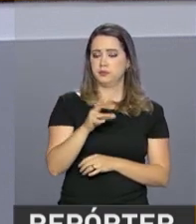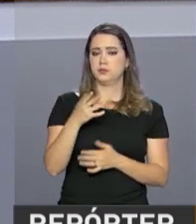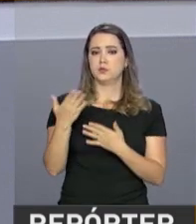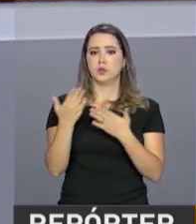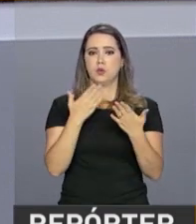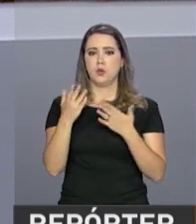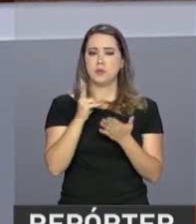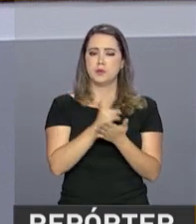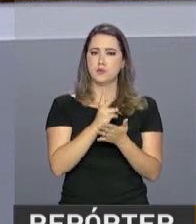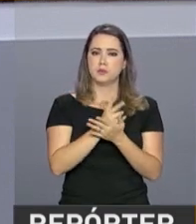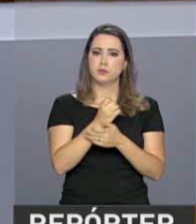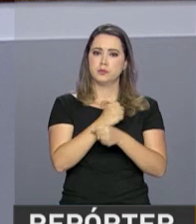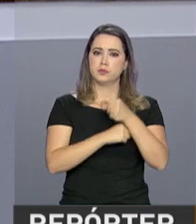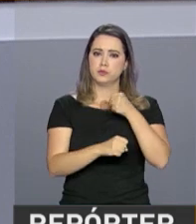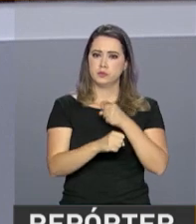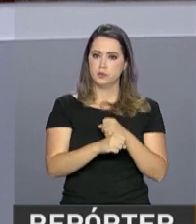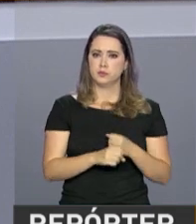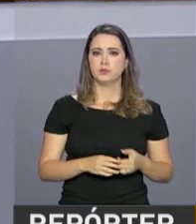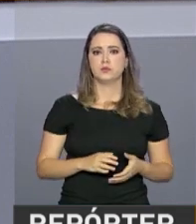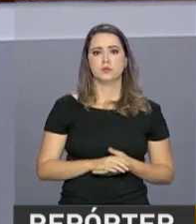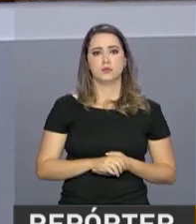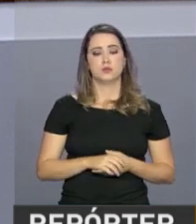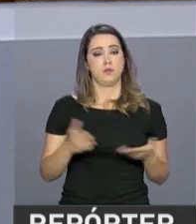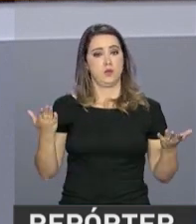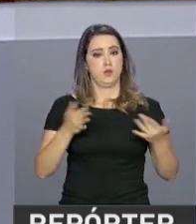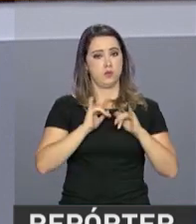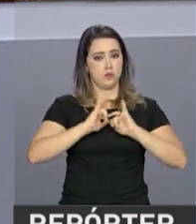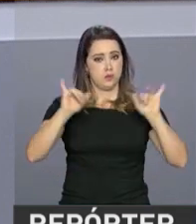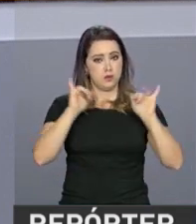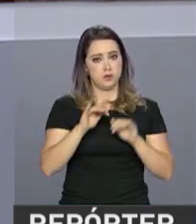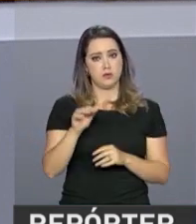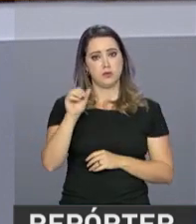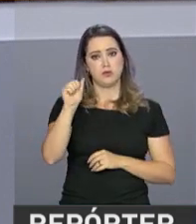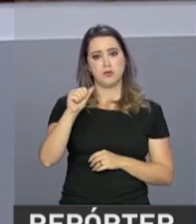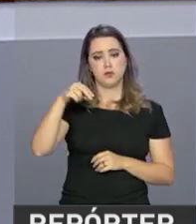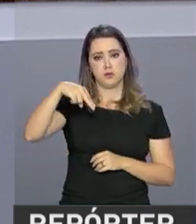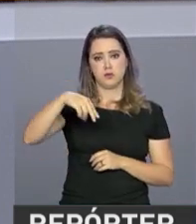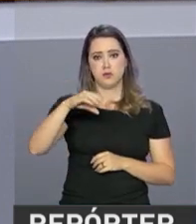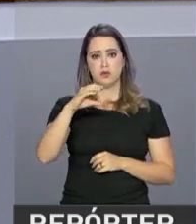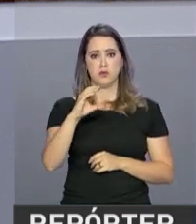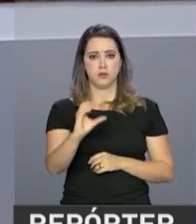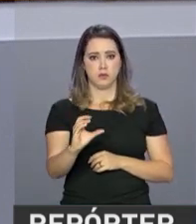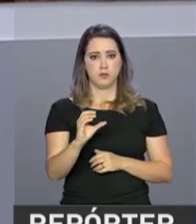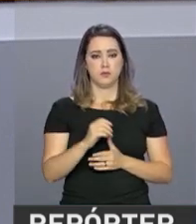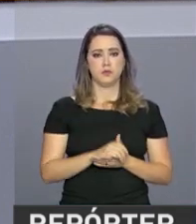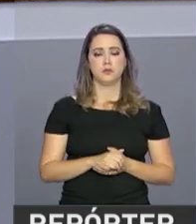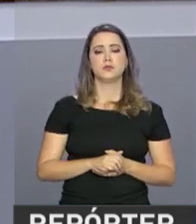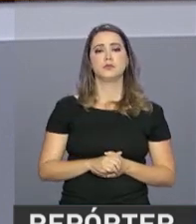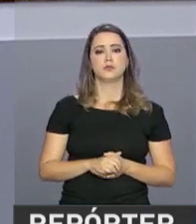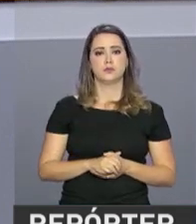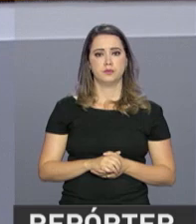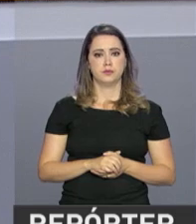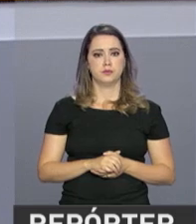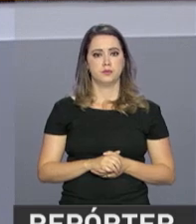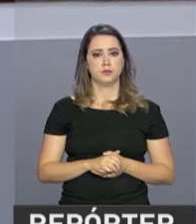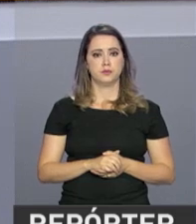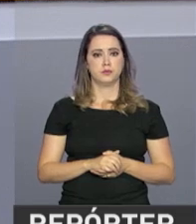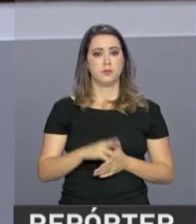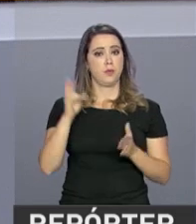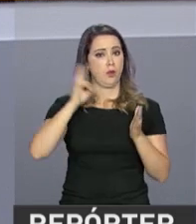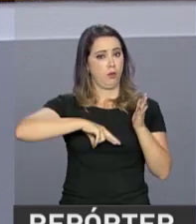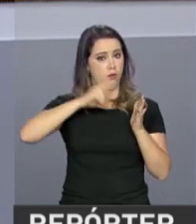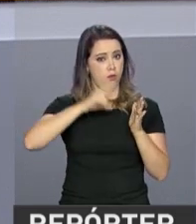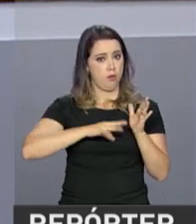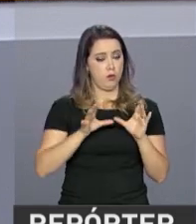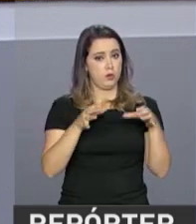em relação ao mesmo período do ano passado os dados foram divulgados hoje pela agência nacional de aviação civil anac o